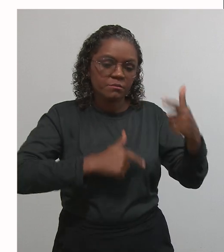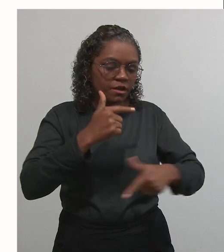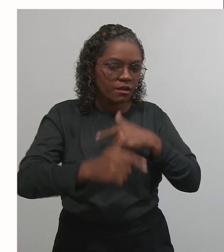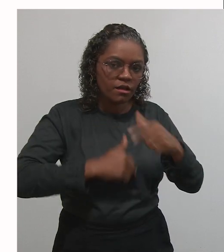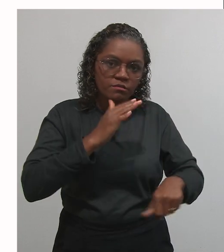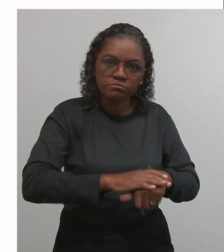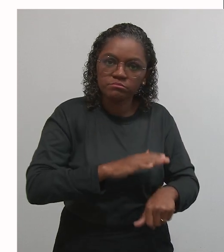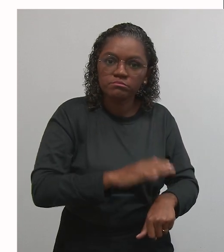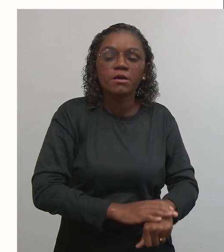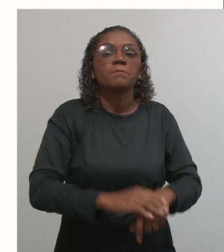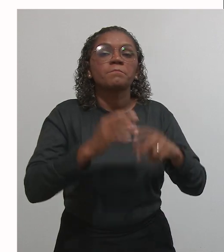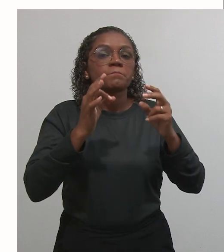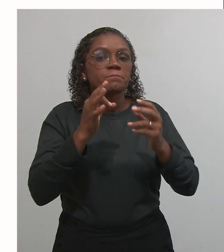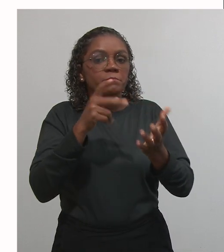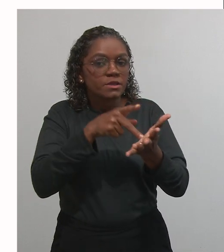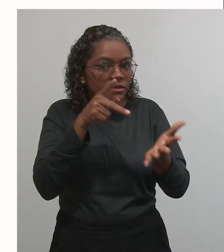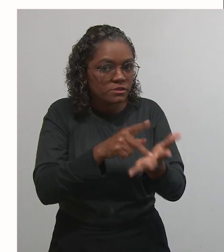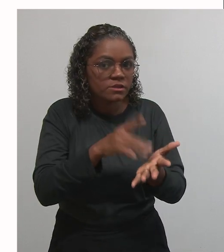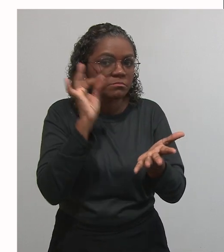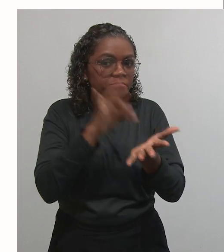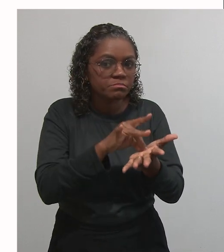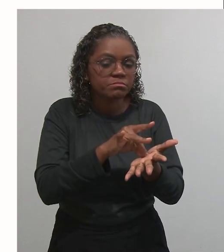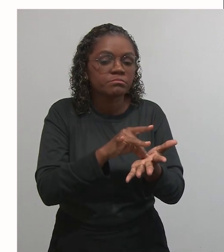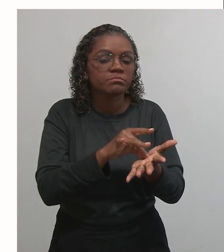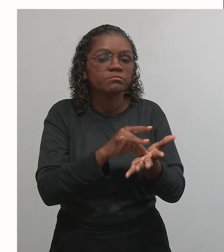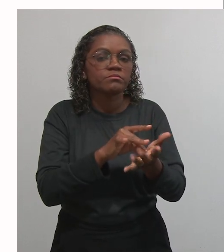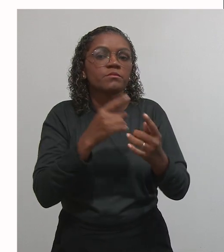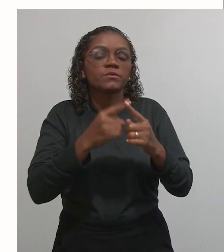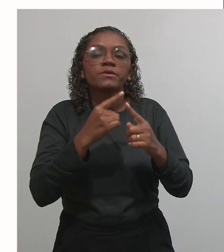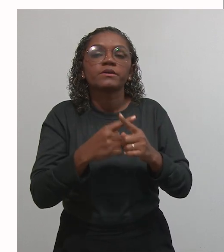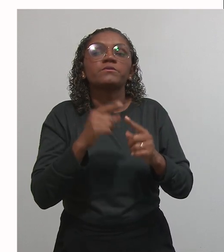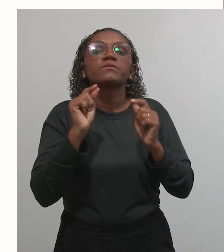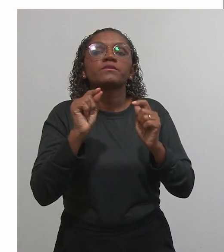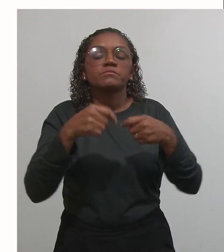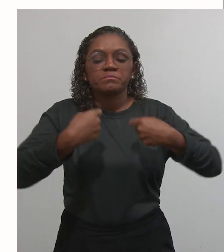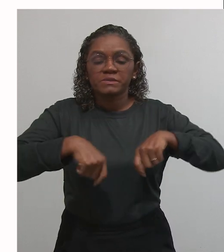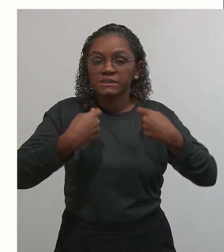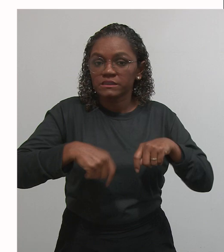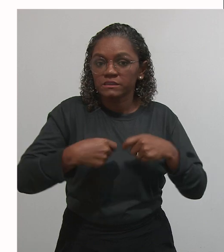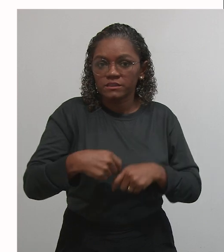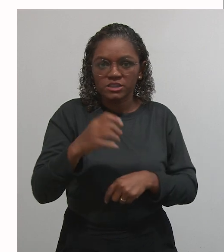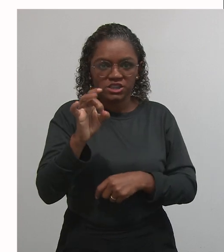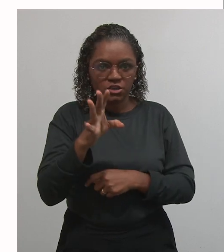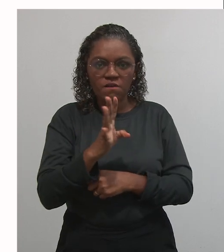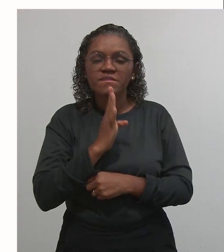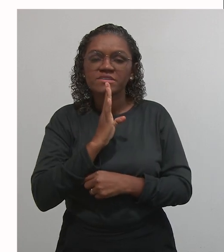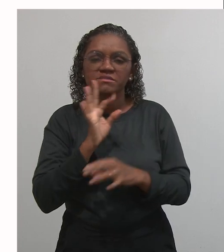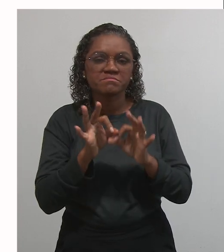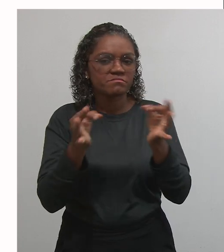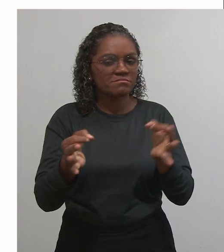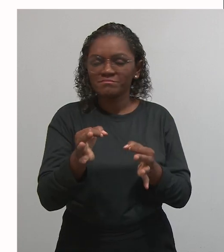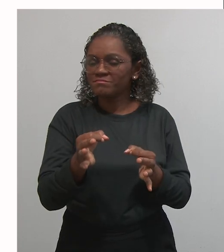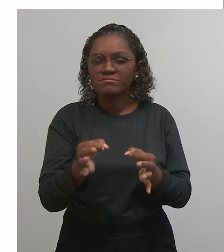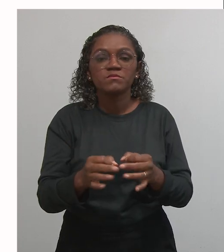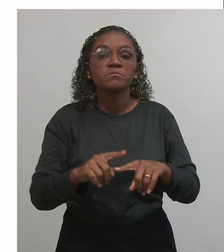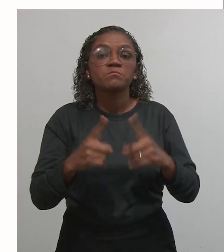estar realmente numa atividade que iria demandar não tanto conhecimento em si, mas a força física. E